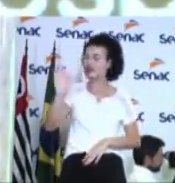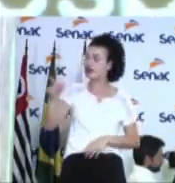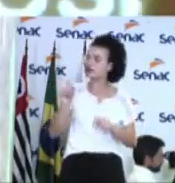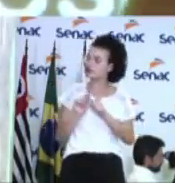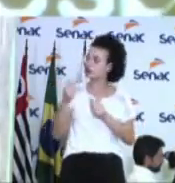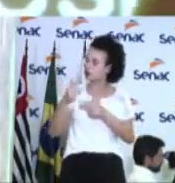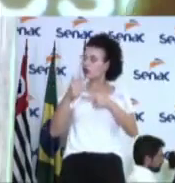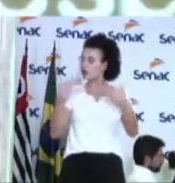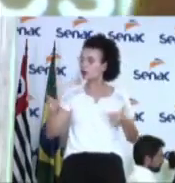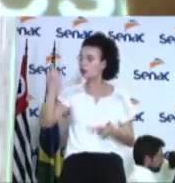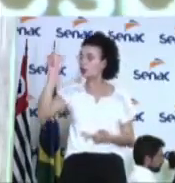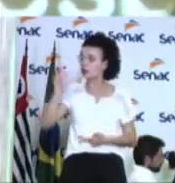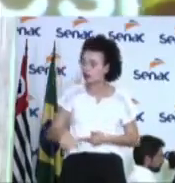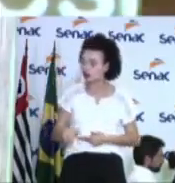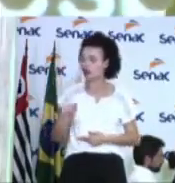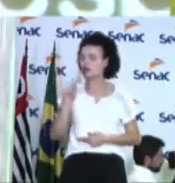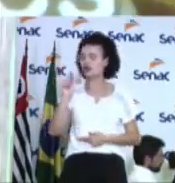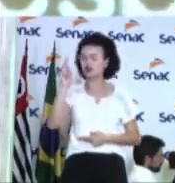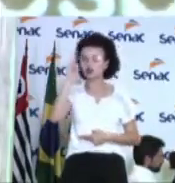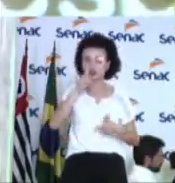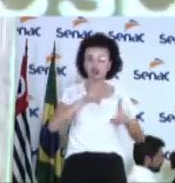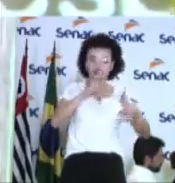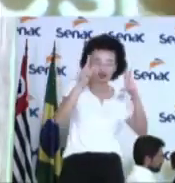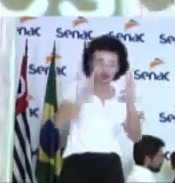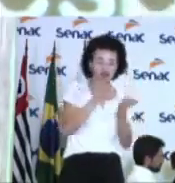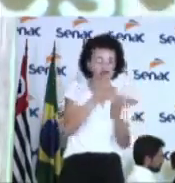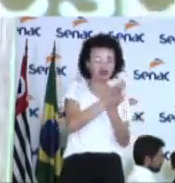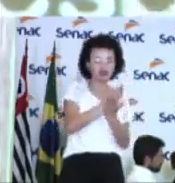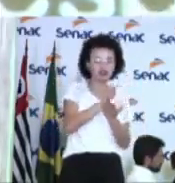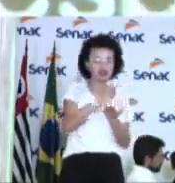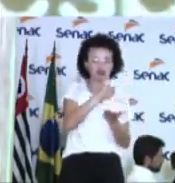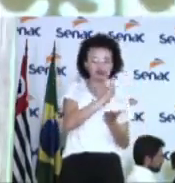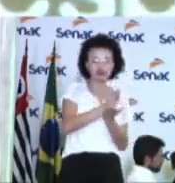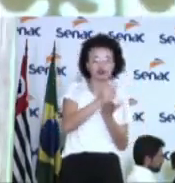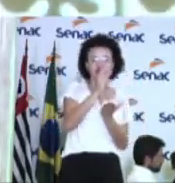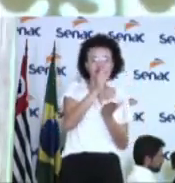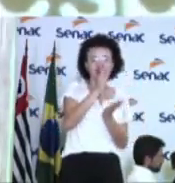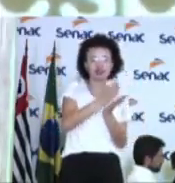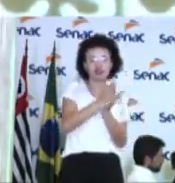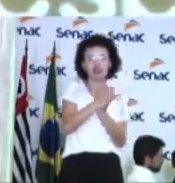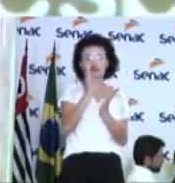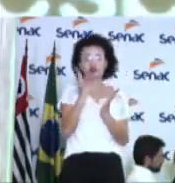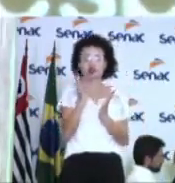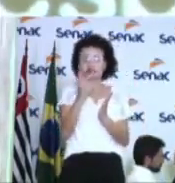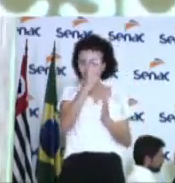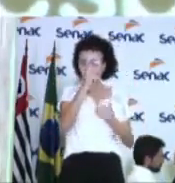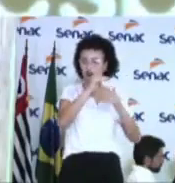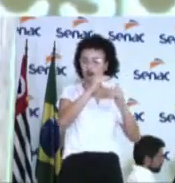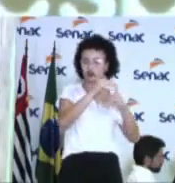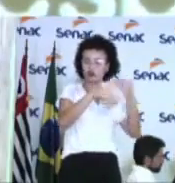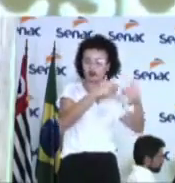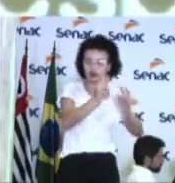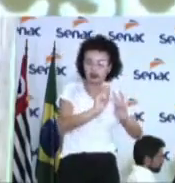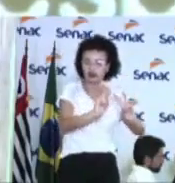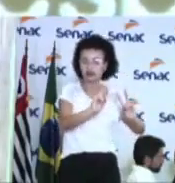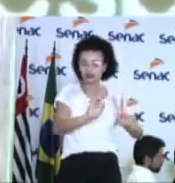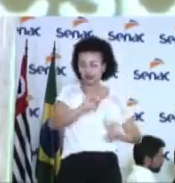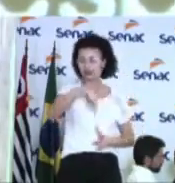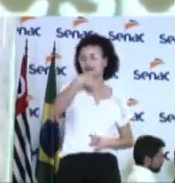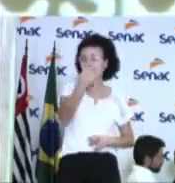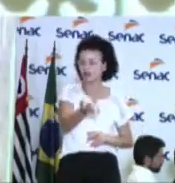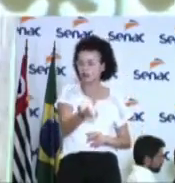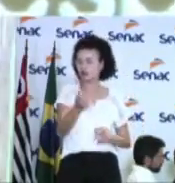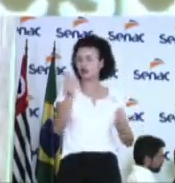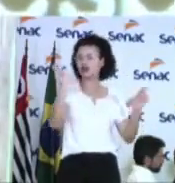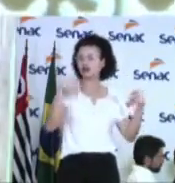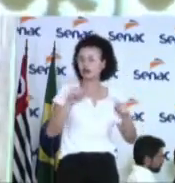outra coisa. De novo, precisa ser um websérie dividido em 3 episódios, 4, 5, 6, que as pessoas têm que ver uma sequência. Okay? Então, o que mais a gente possa fazer?